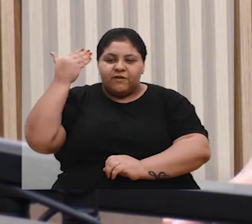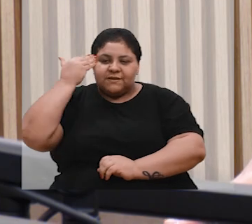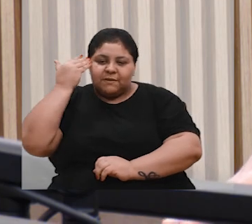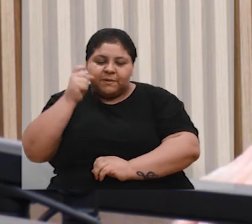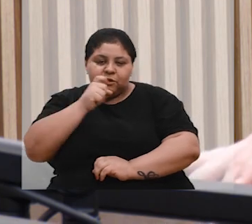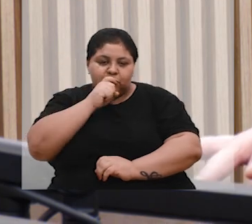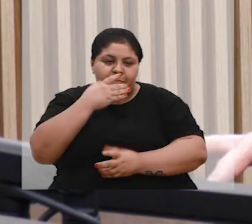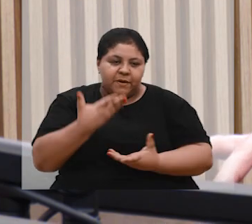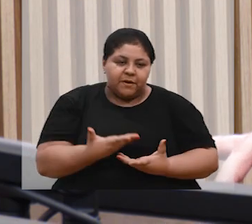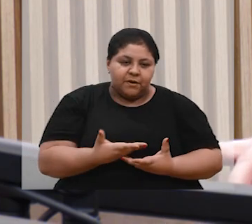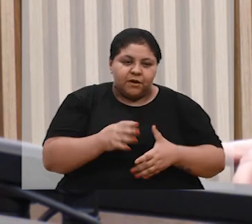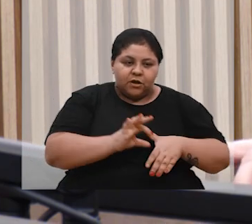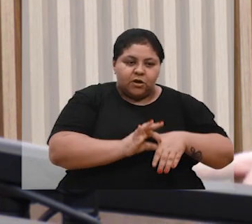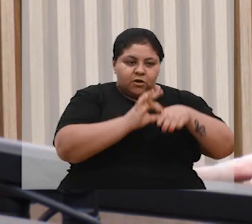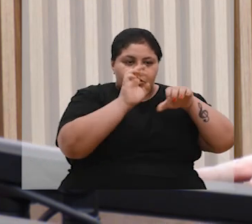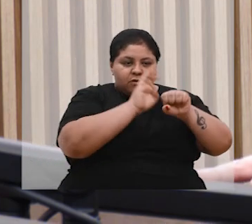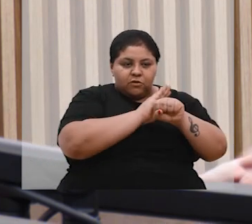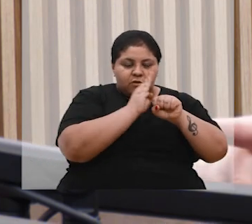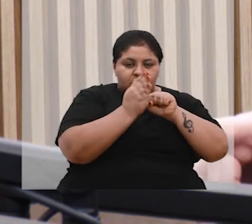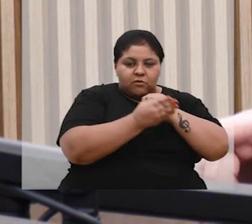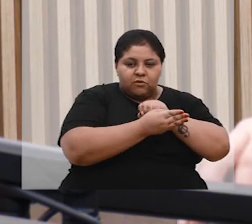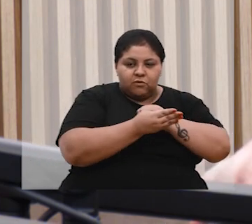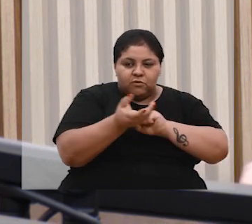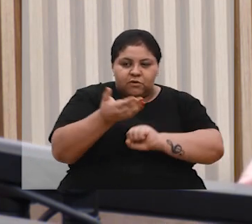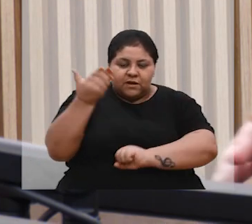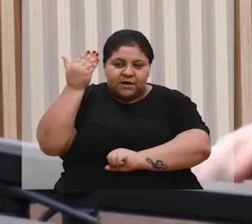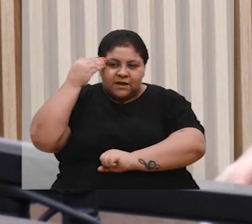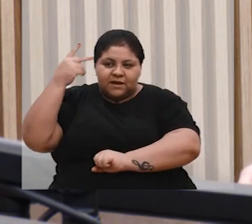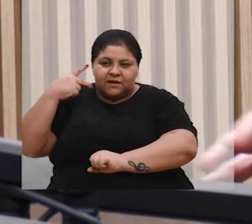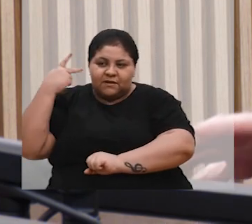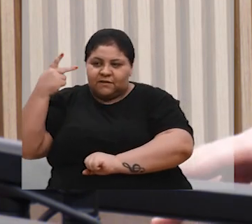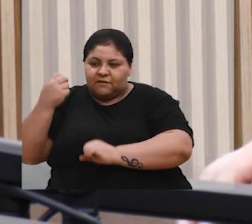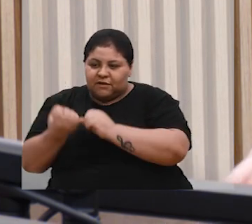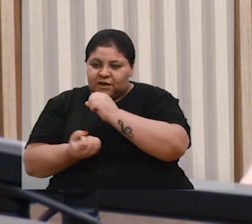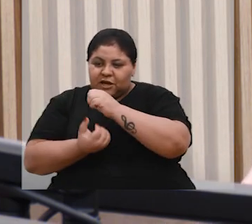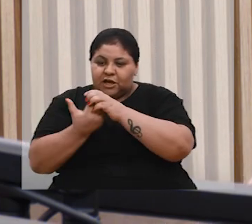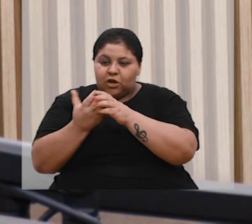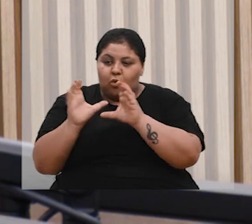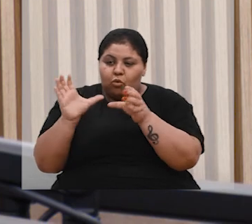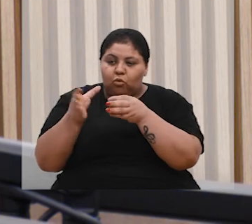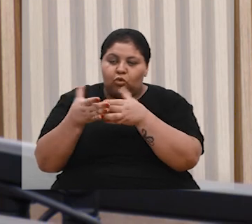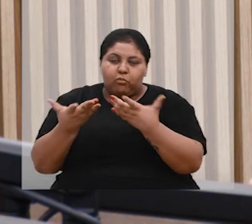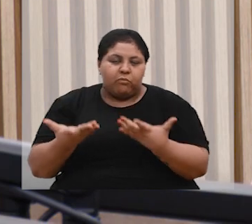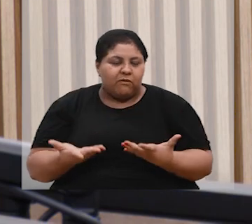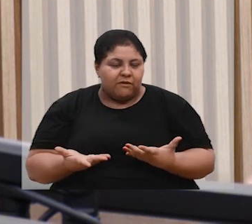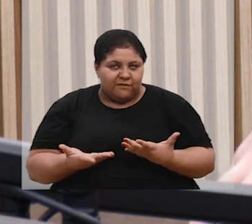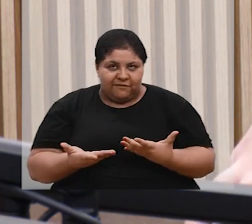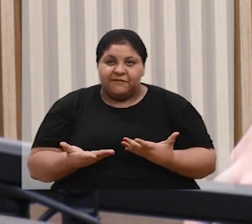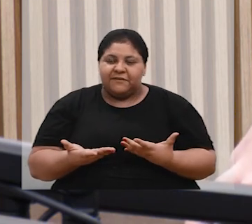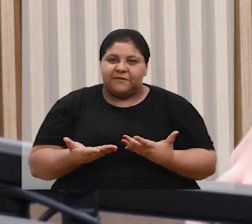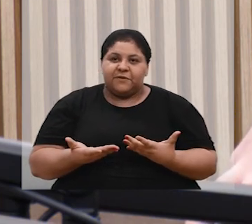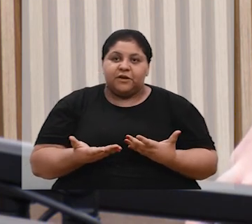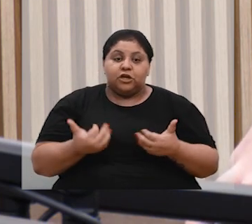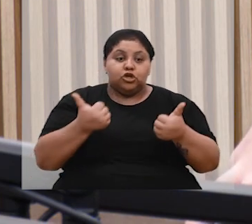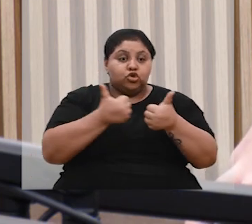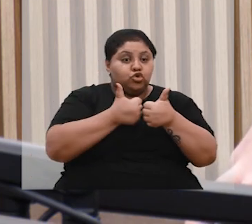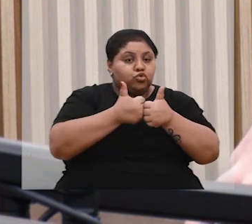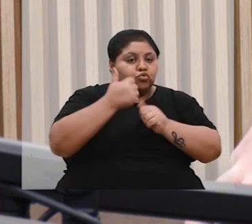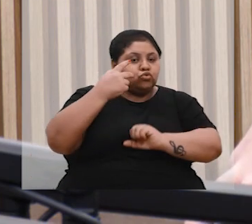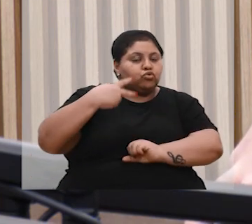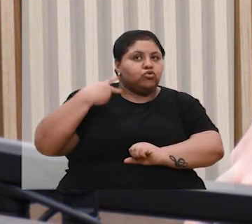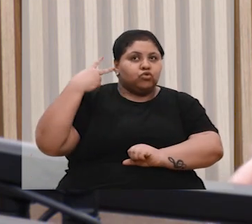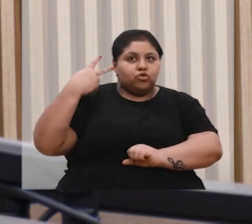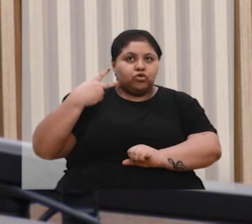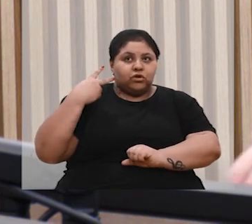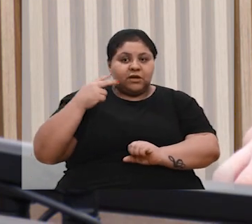saber do pai, é o líder do bairro que quer saber do vereador que fundou a associação, e através do